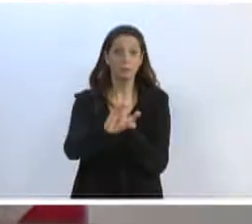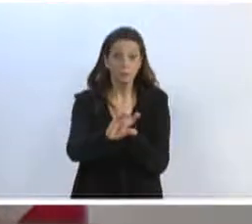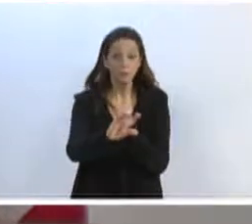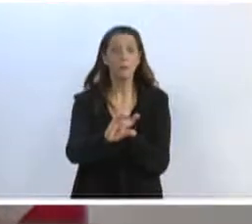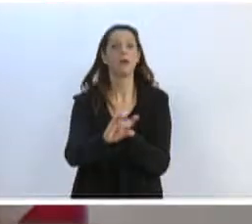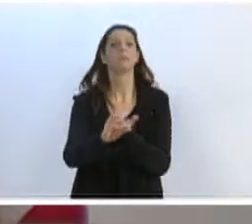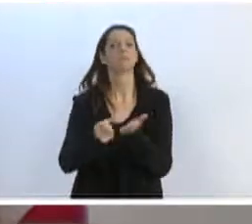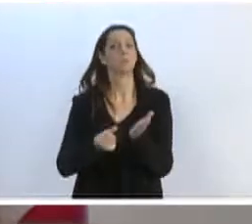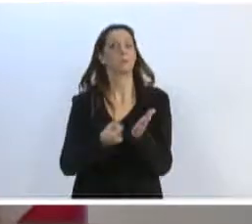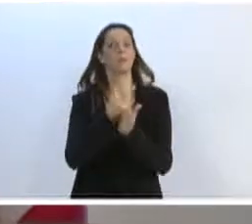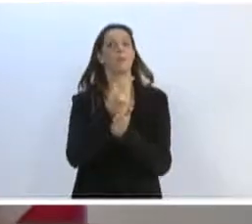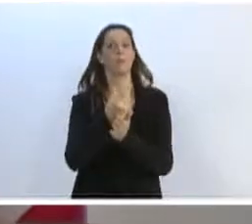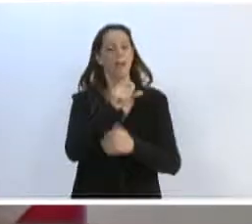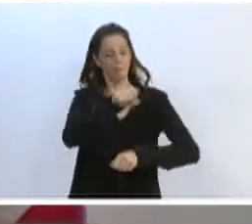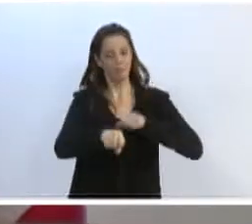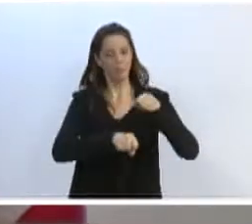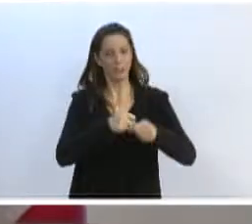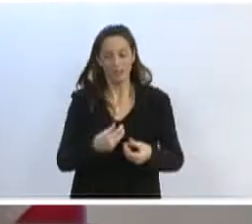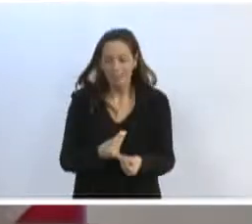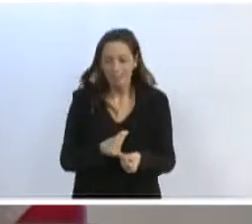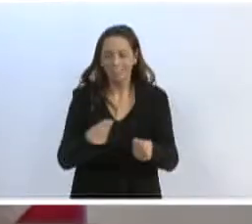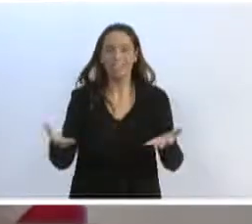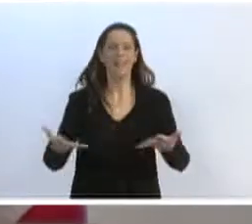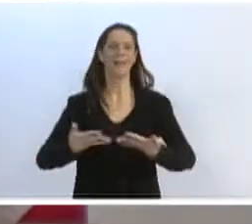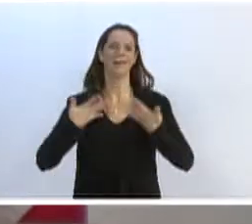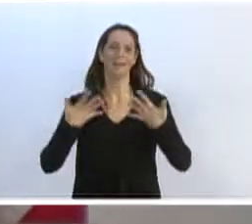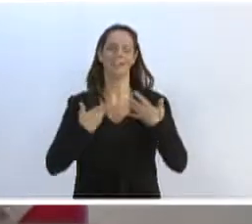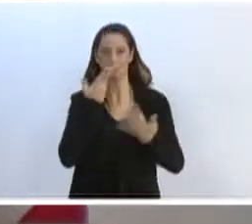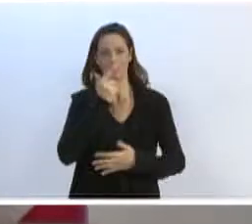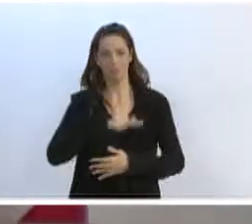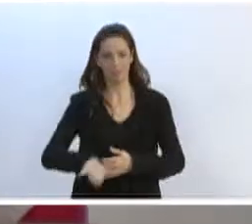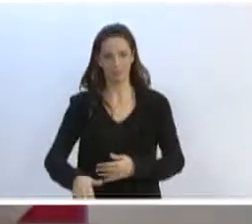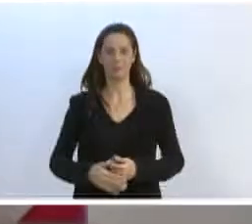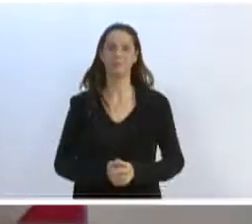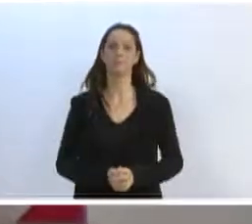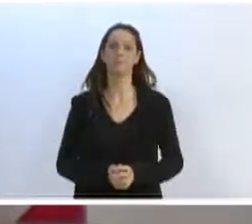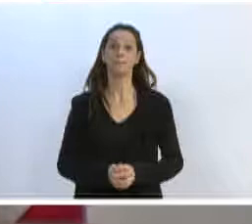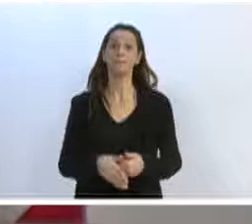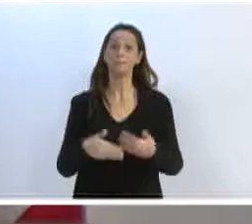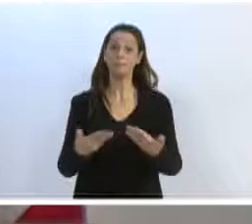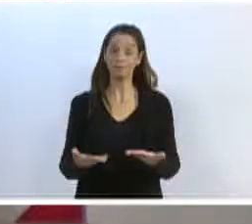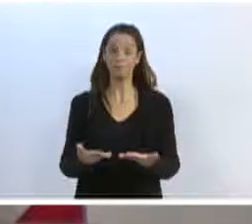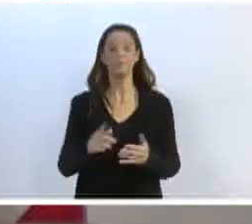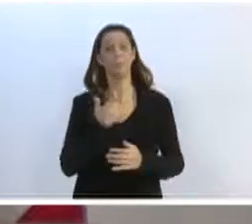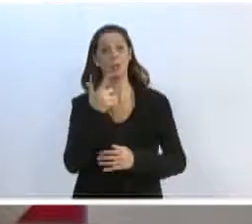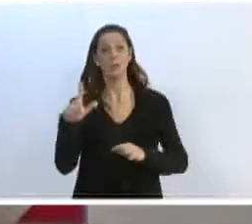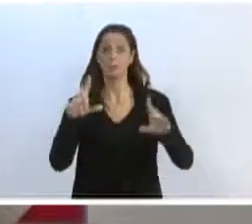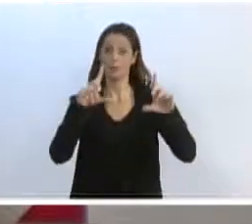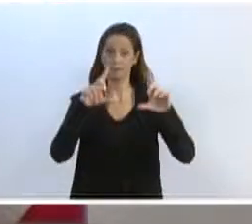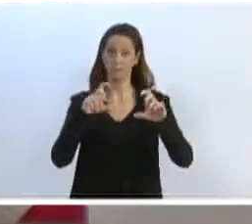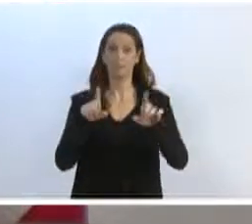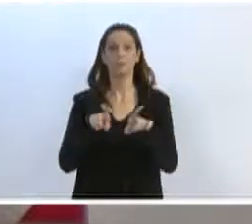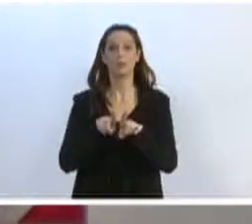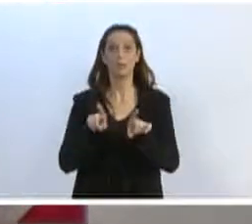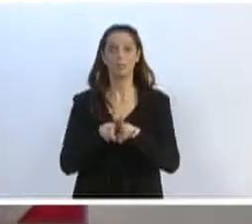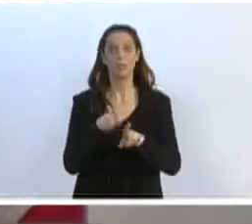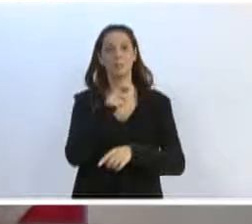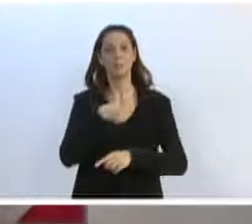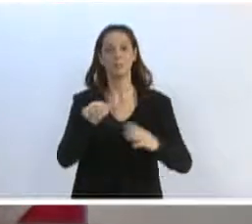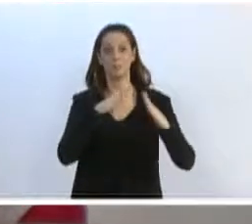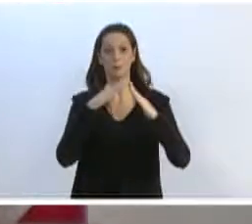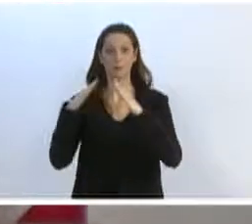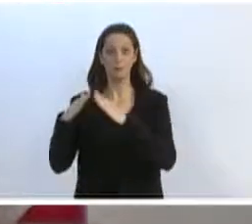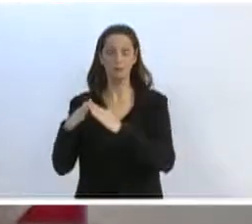fazendo a alegria dessa garotada nas sequências assim o presidente e vereadores a foto se possível ele soma 2 da